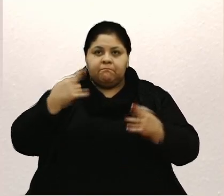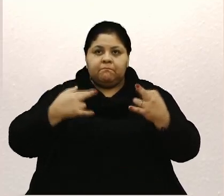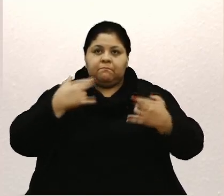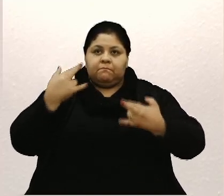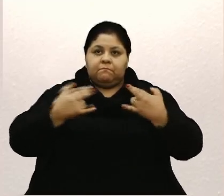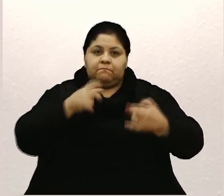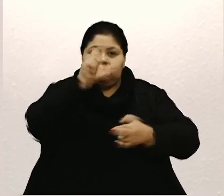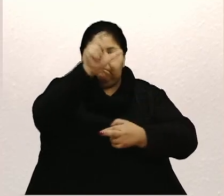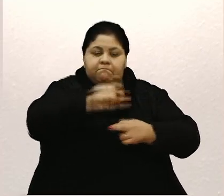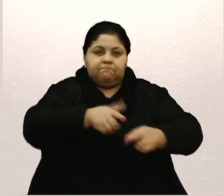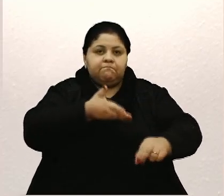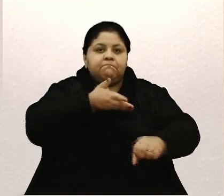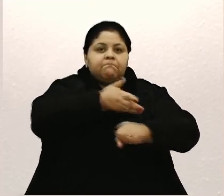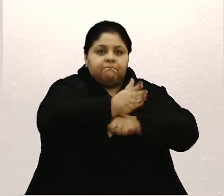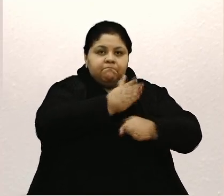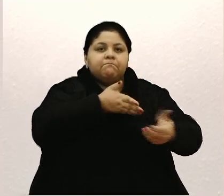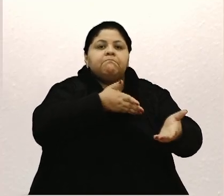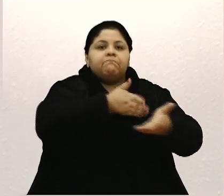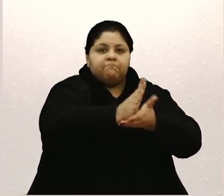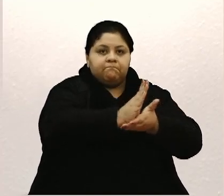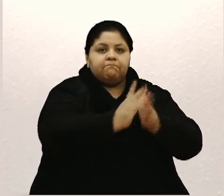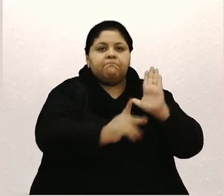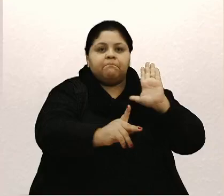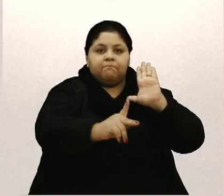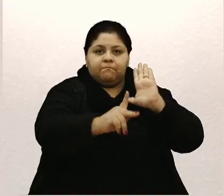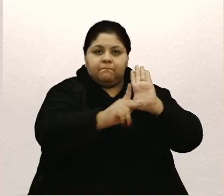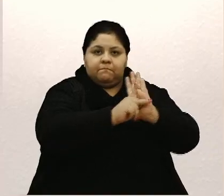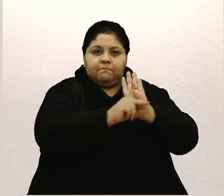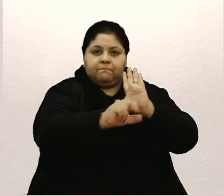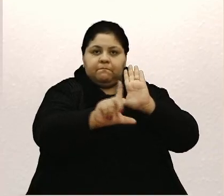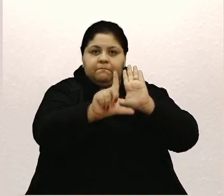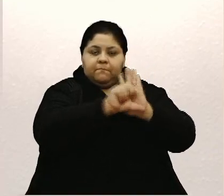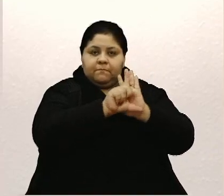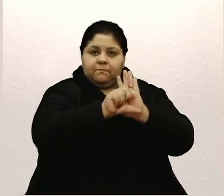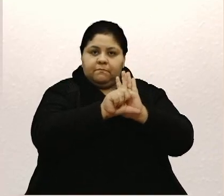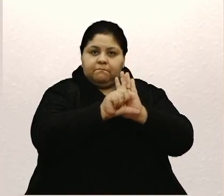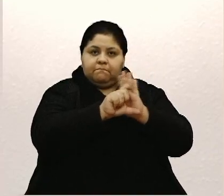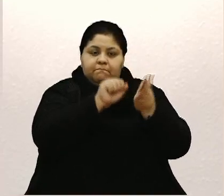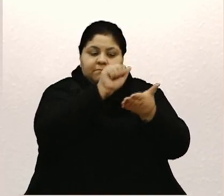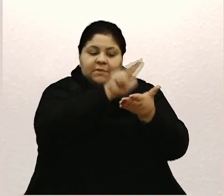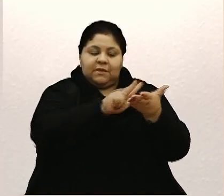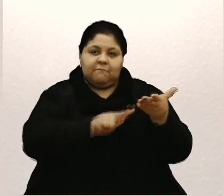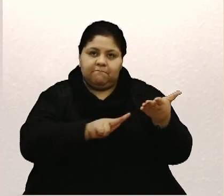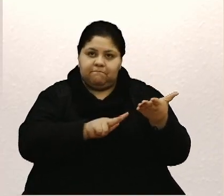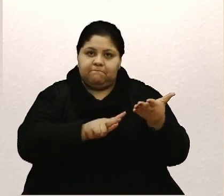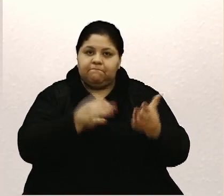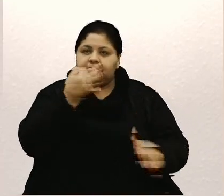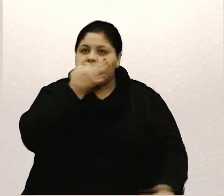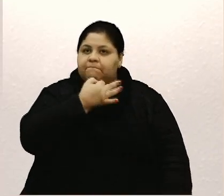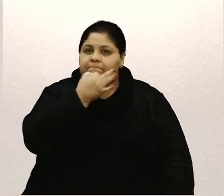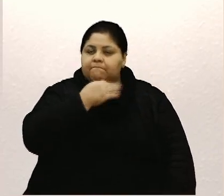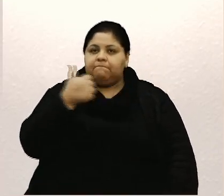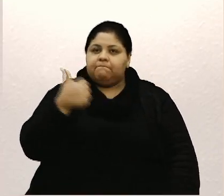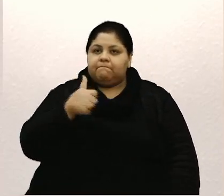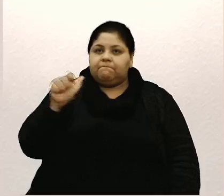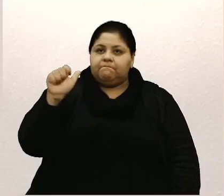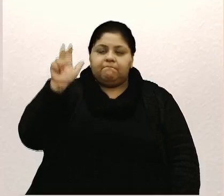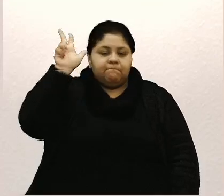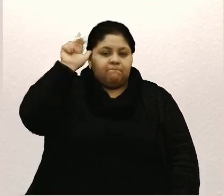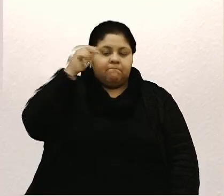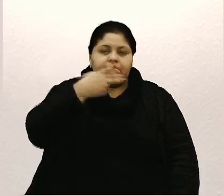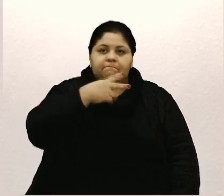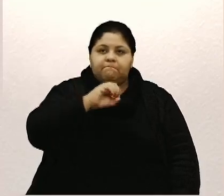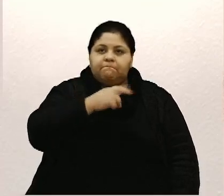seus integrantes, manifesta-se favorável ao presente projeto de lei em apreciação. Caxias do Sul, 1º de abril de